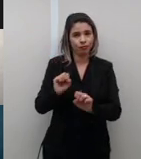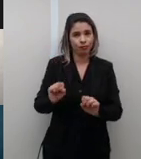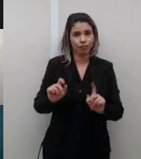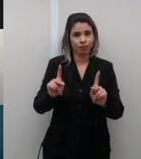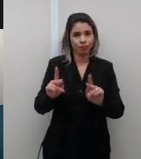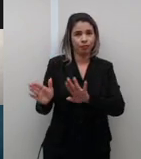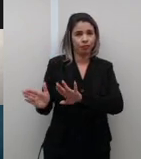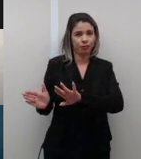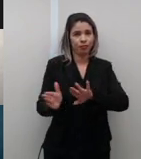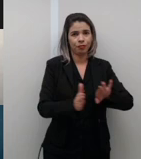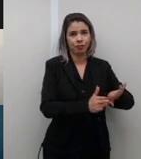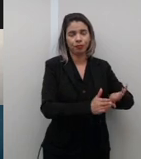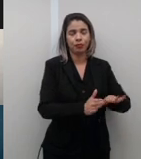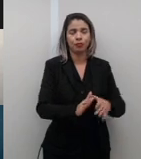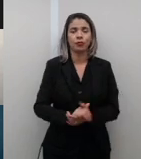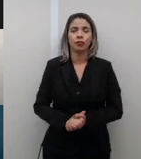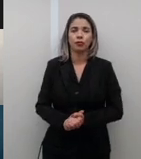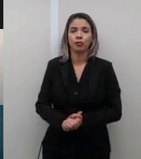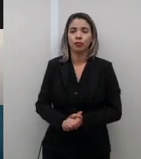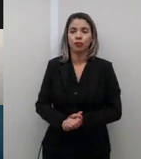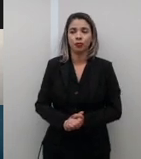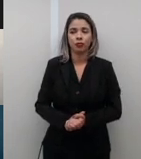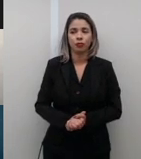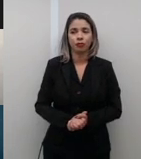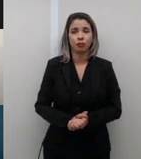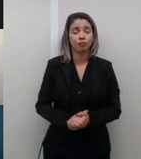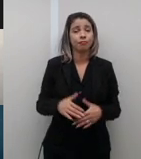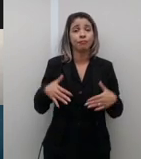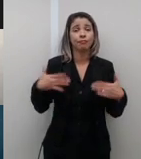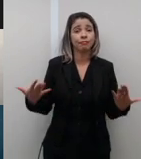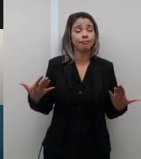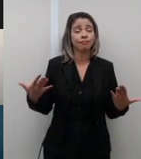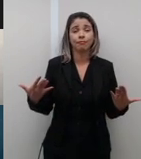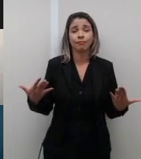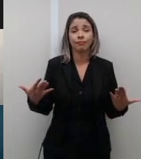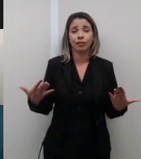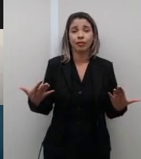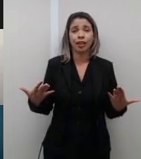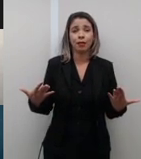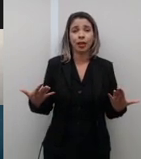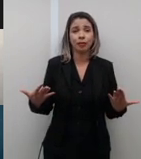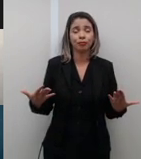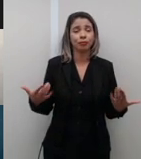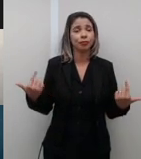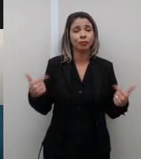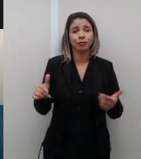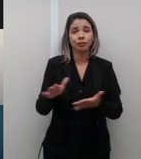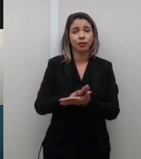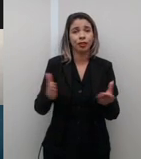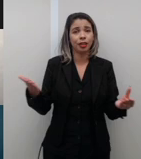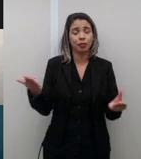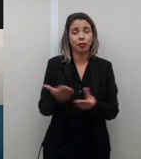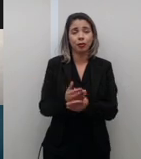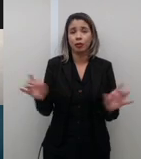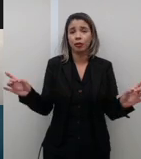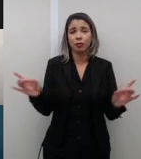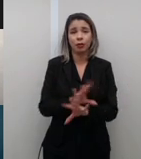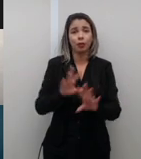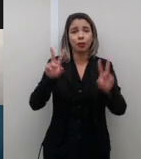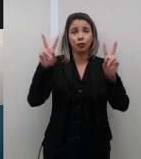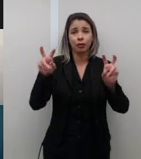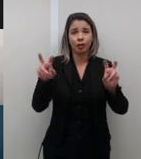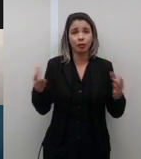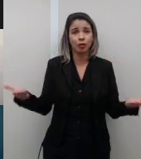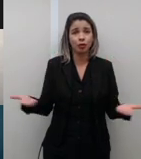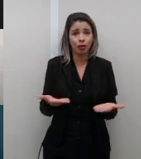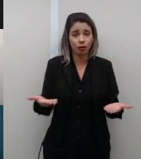ministros, colegas, não havendo mais processos a serem julgados, vencemos a pauta. Com isso, agradeço a todos